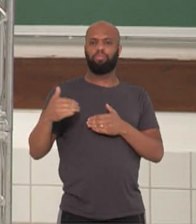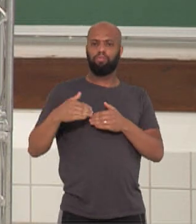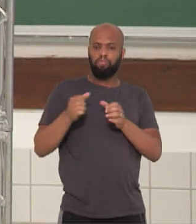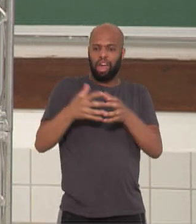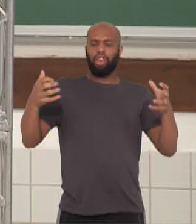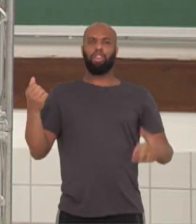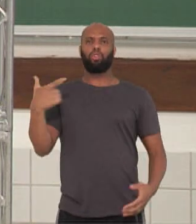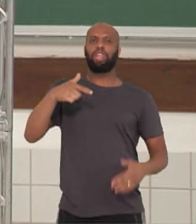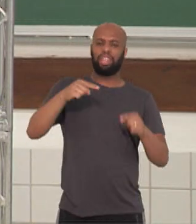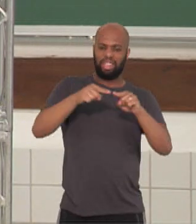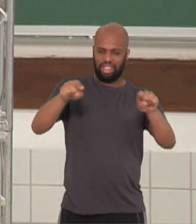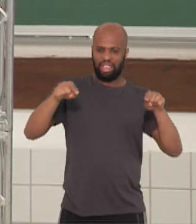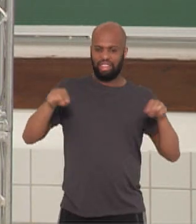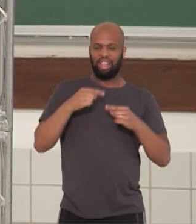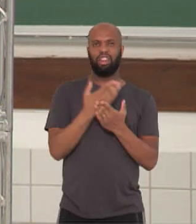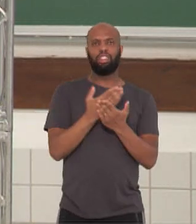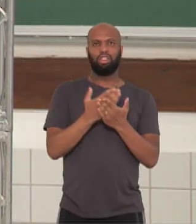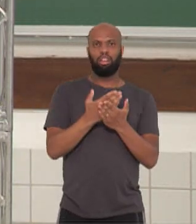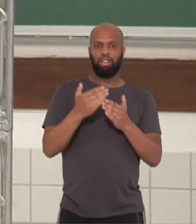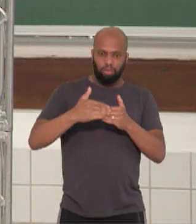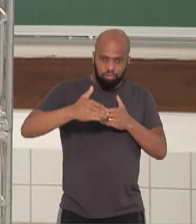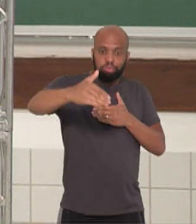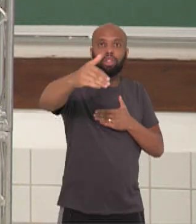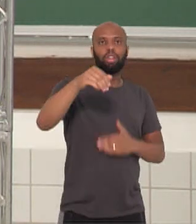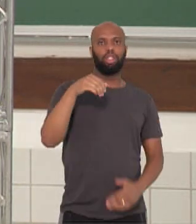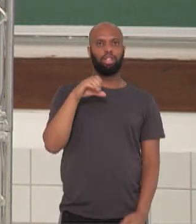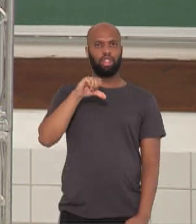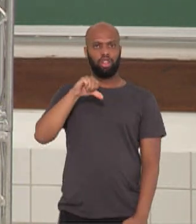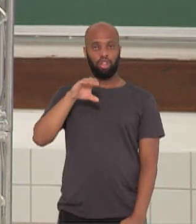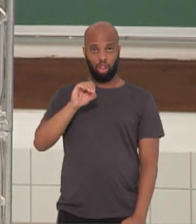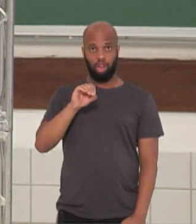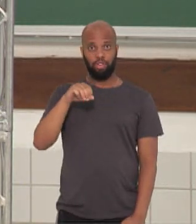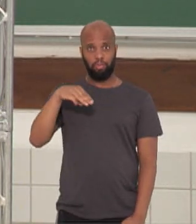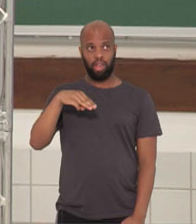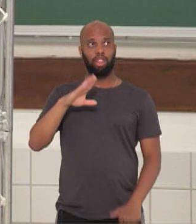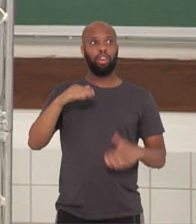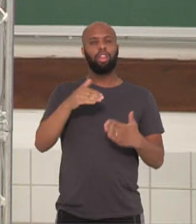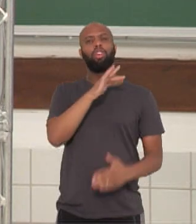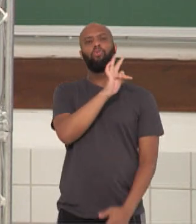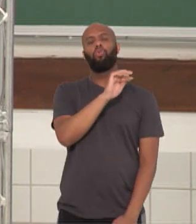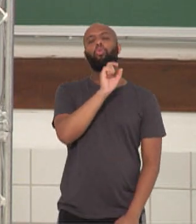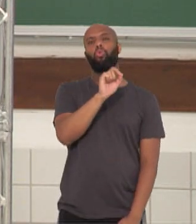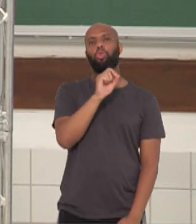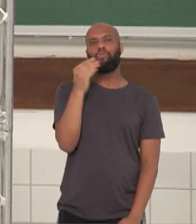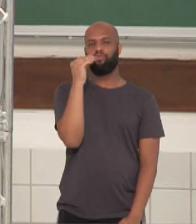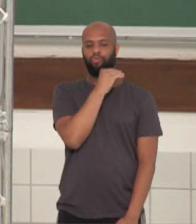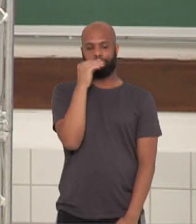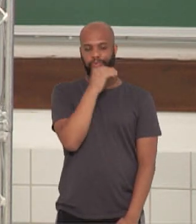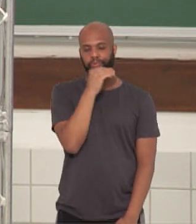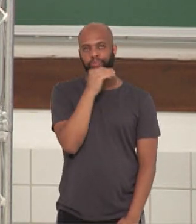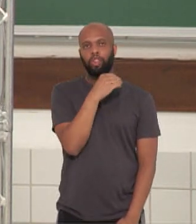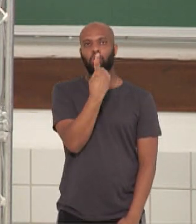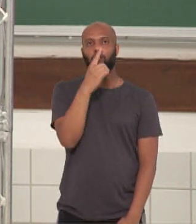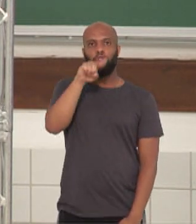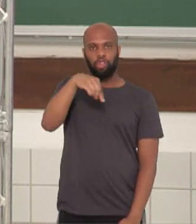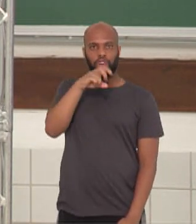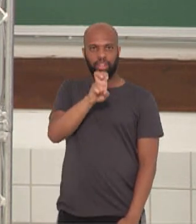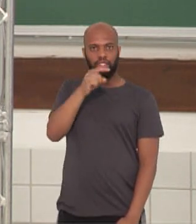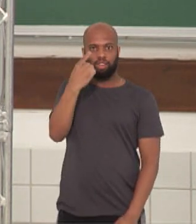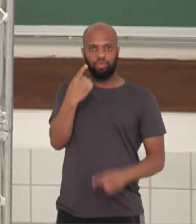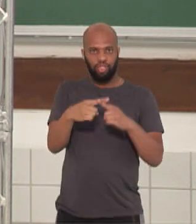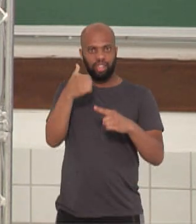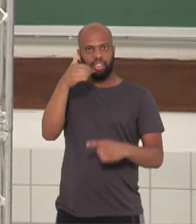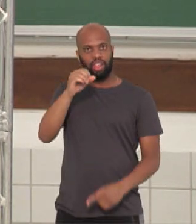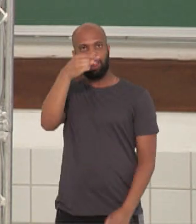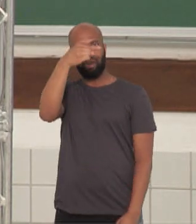aula aqui do estado têm, uma distância maior que 9 metros, a força foi um valor aqui bem pequeno, 1,5 vezes 10 elevado a